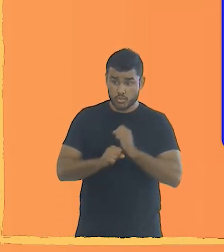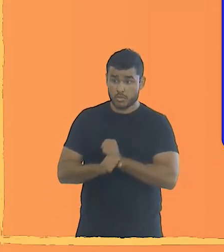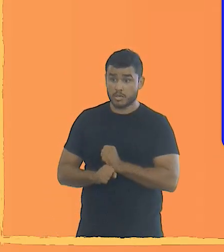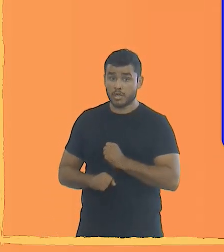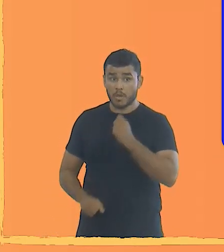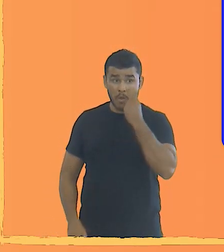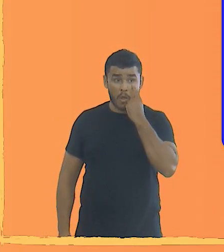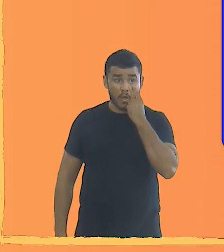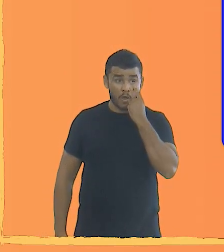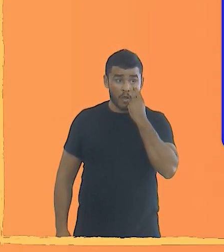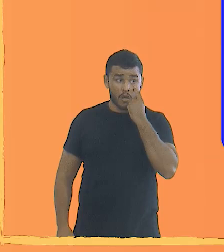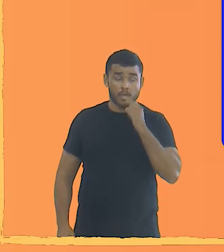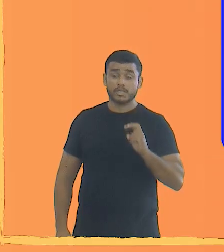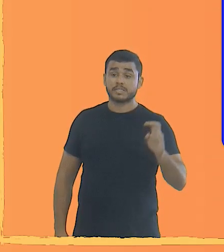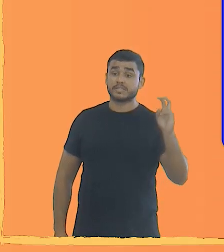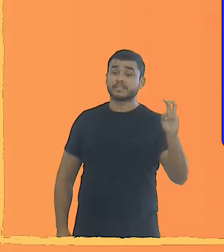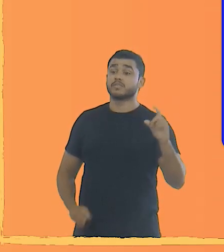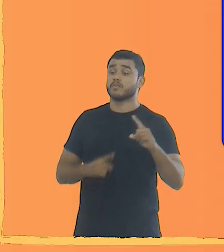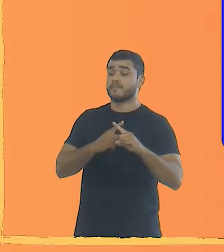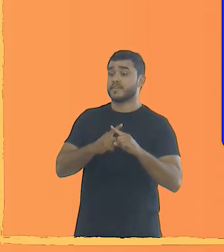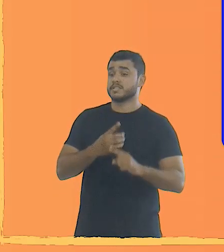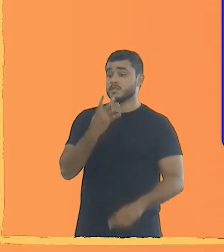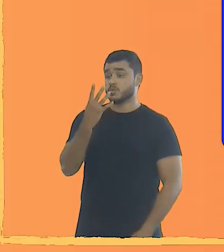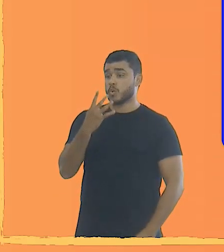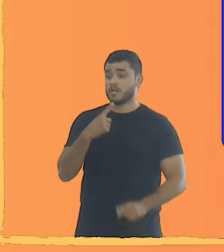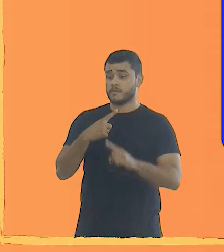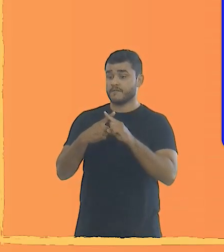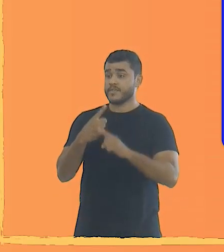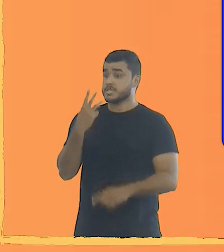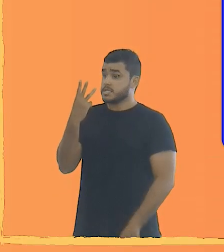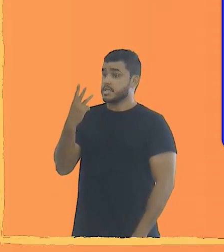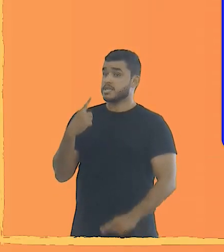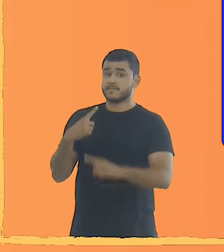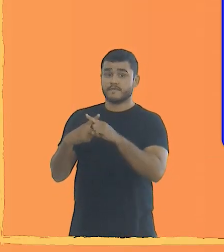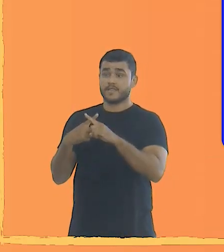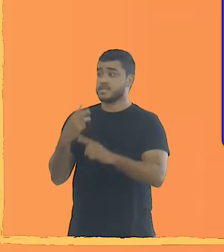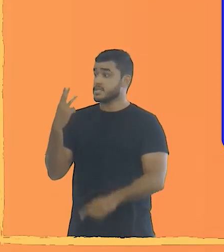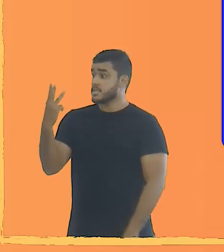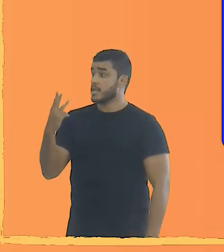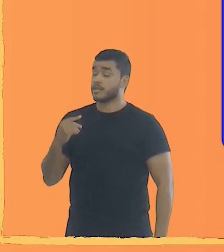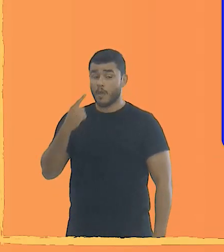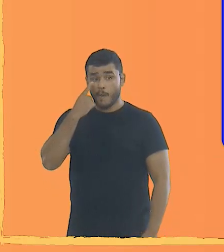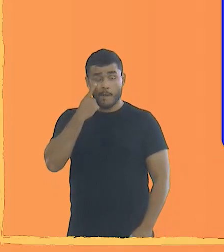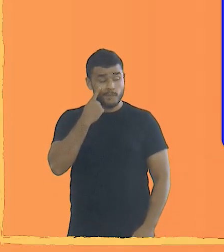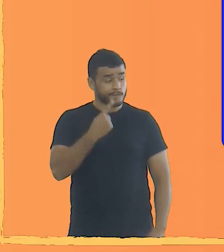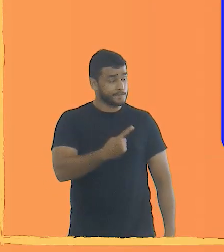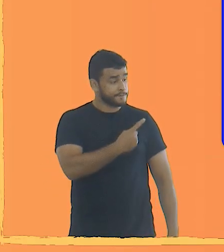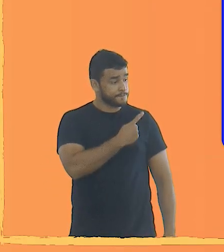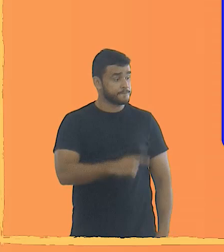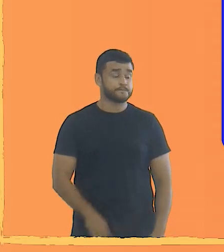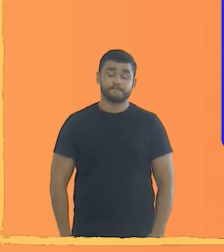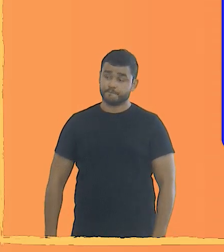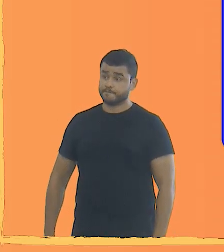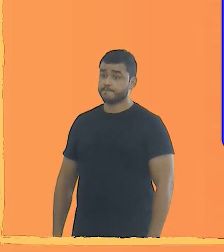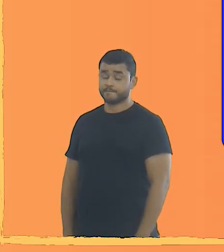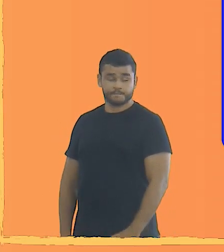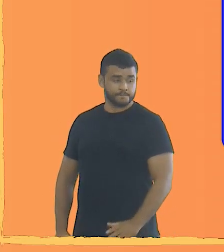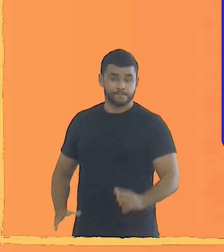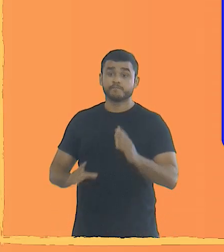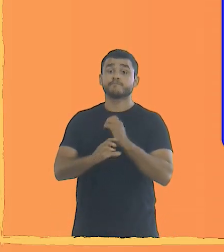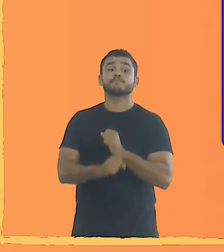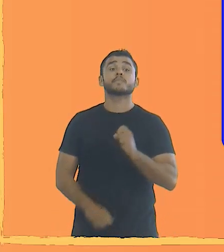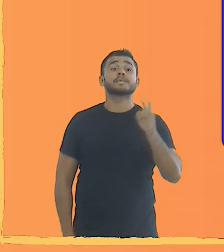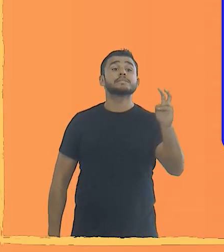gerar para a gente o total de possibilidades. Então, se a gente efetuar a multiplicação, o resultado final vai ficar 5 vezes